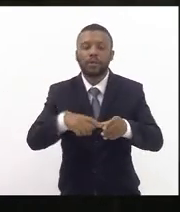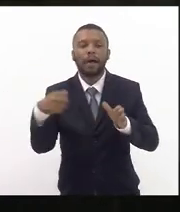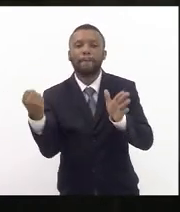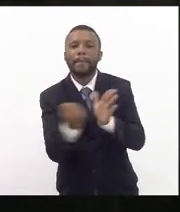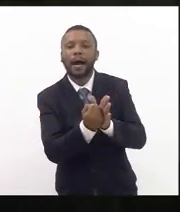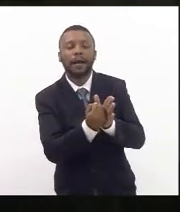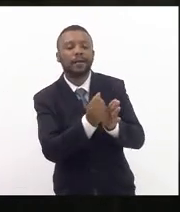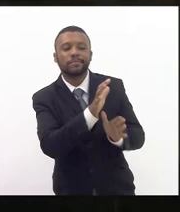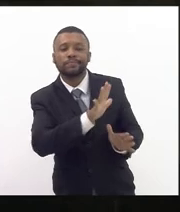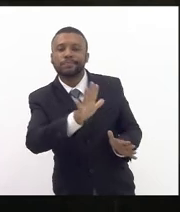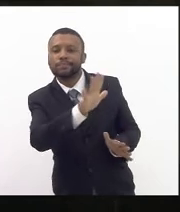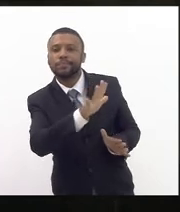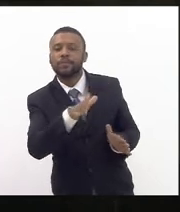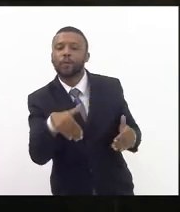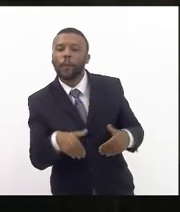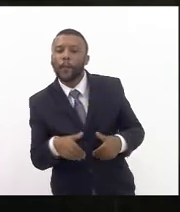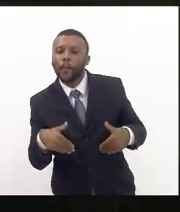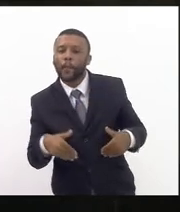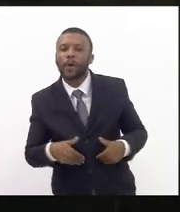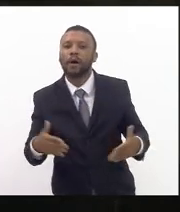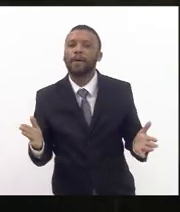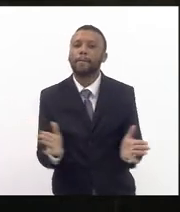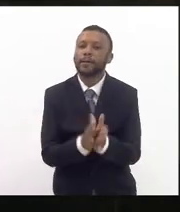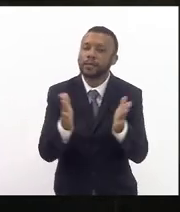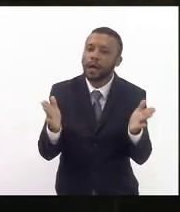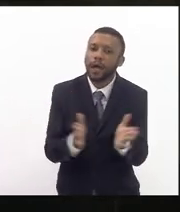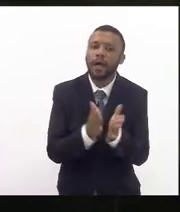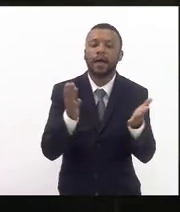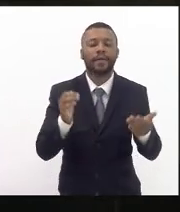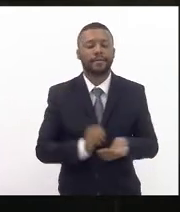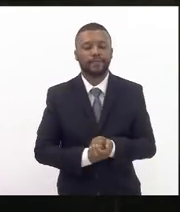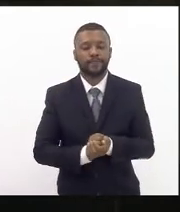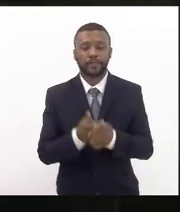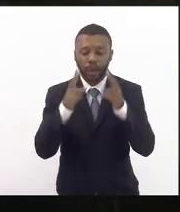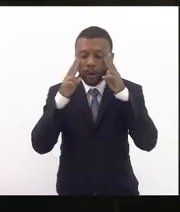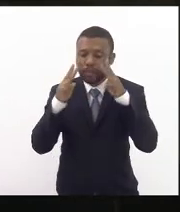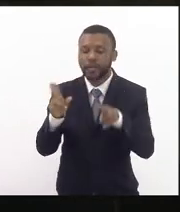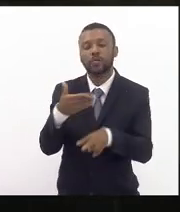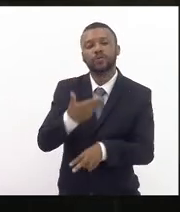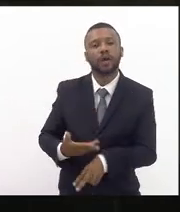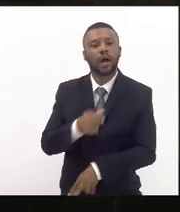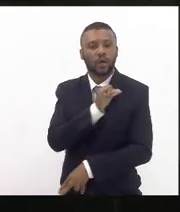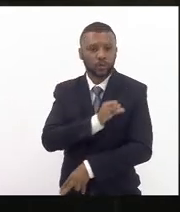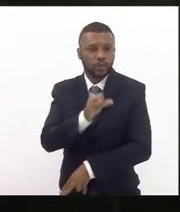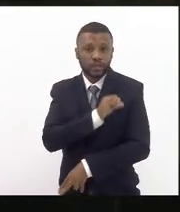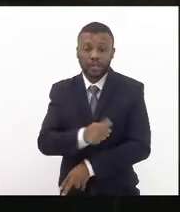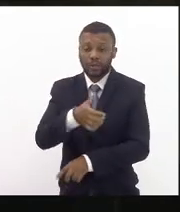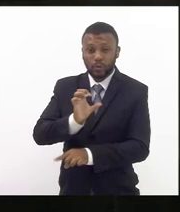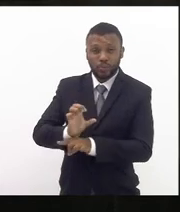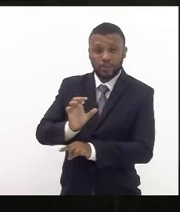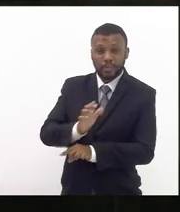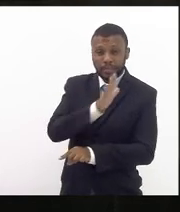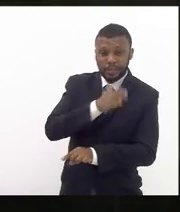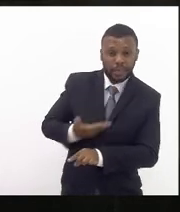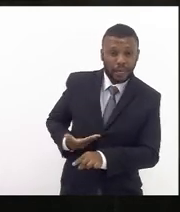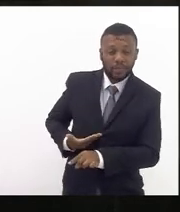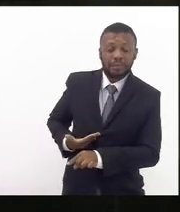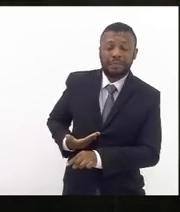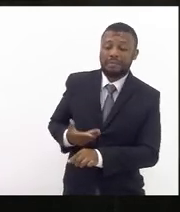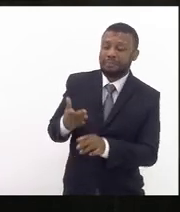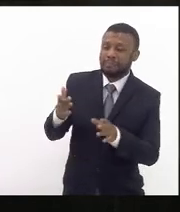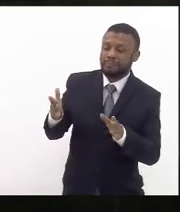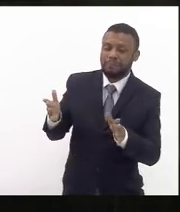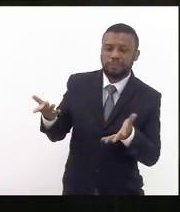miséria, de reconhecer, por exemplo, que o Estado do Rio de Janeiro é um dos estados que mais produzem